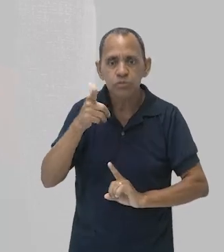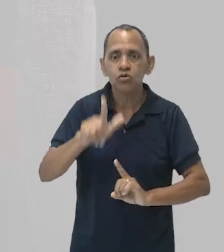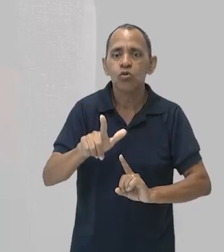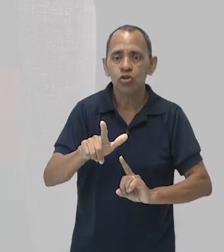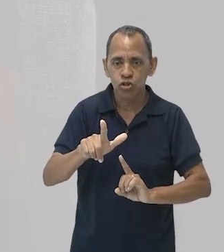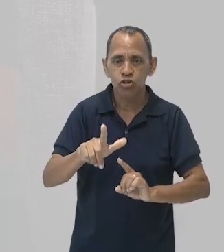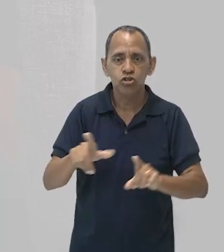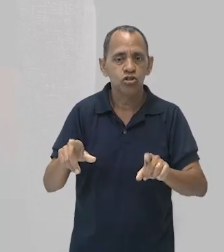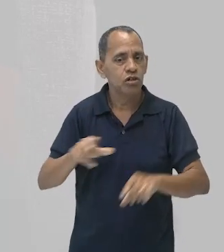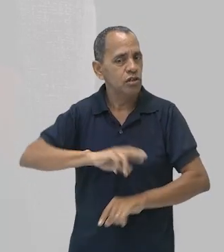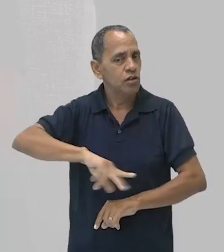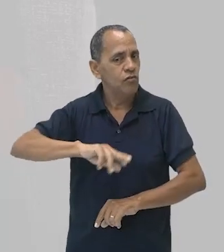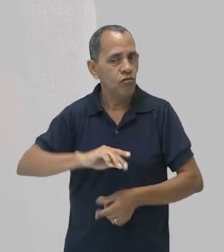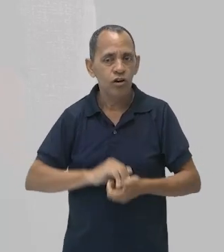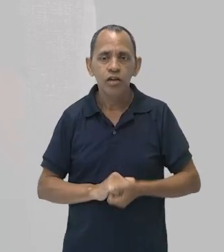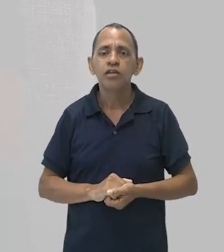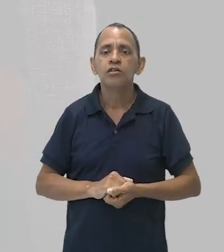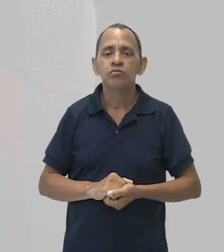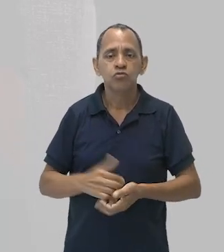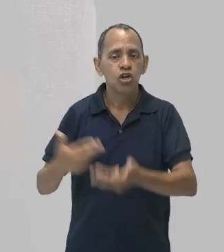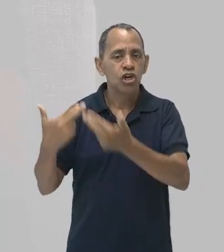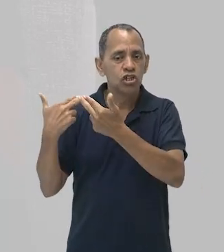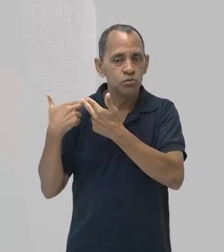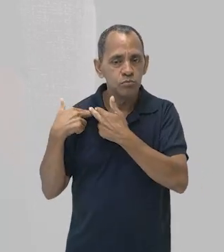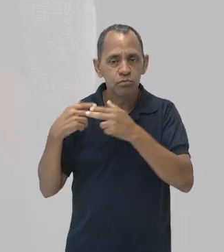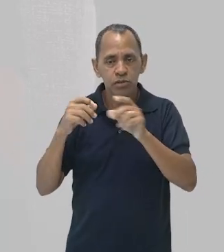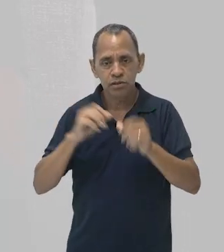faço, ficou fácil poder desenvolver mais rápido.